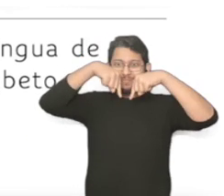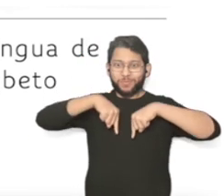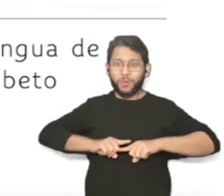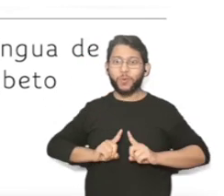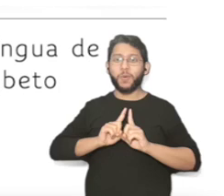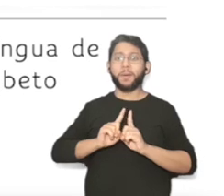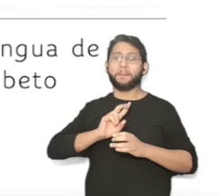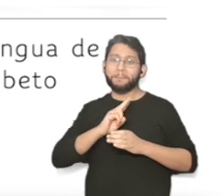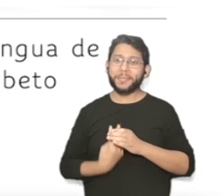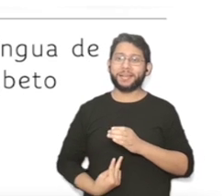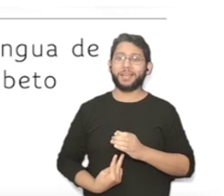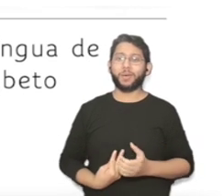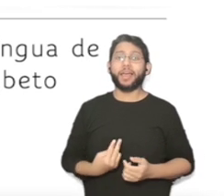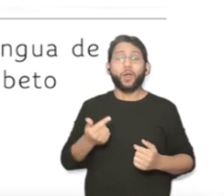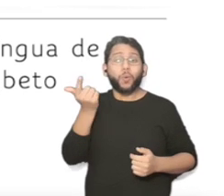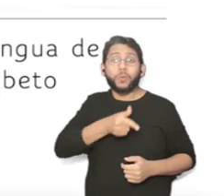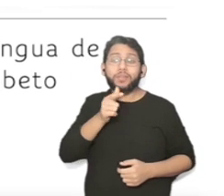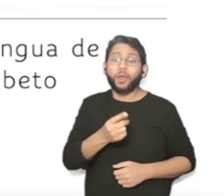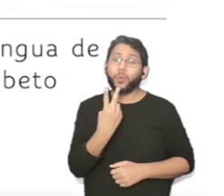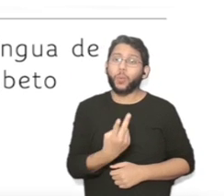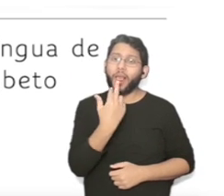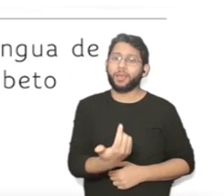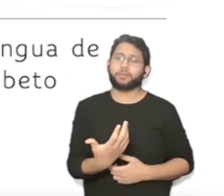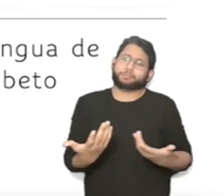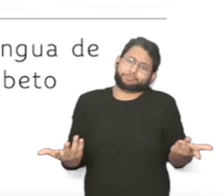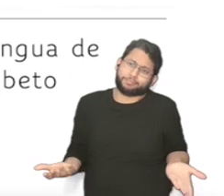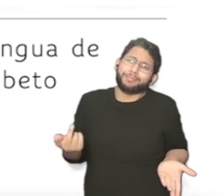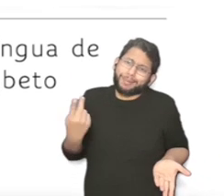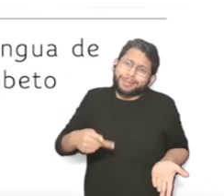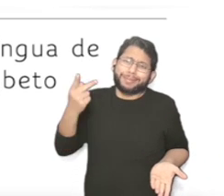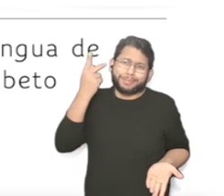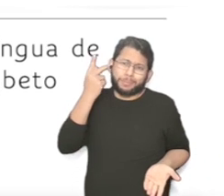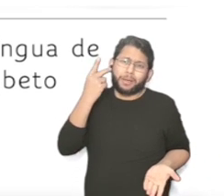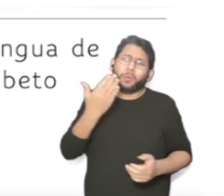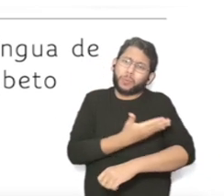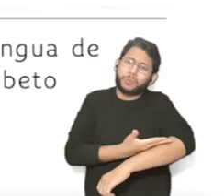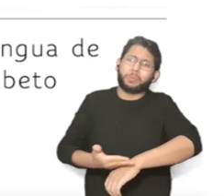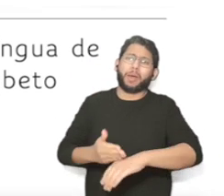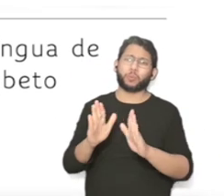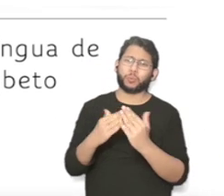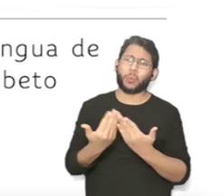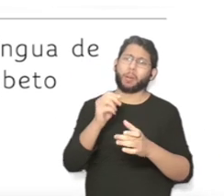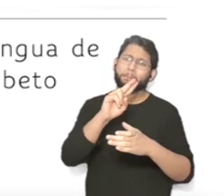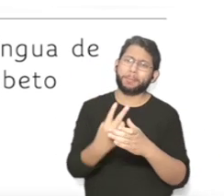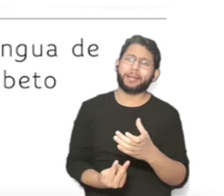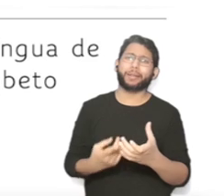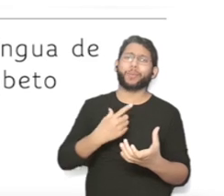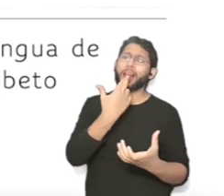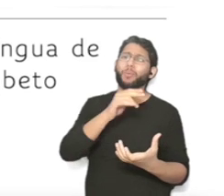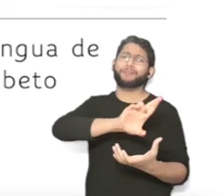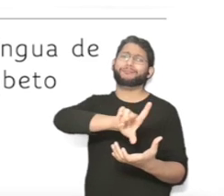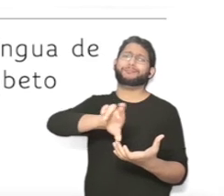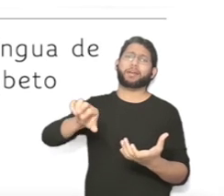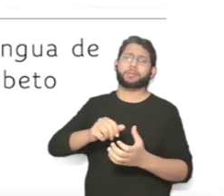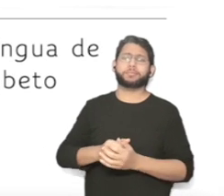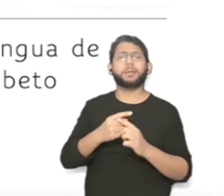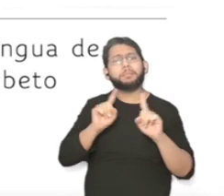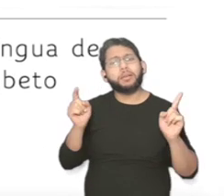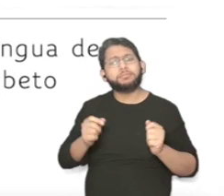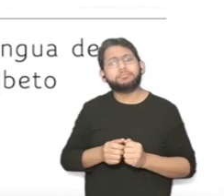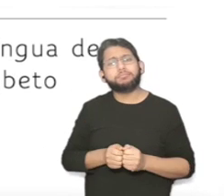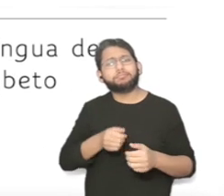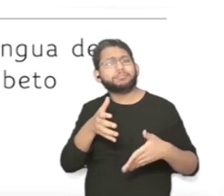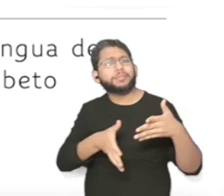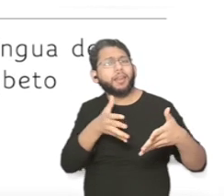outras línguas. Por isso as escolas de educação infantil bilíngues imperam, né, e são tão conhecidas. Só que esse argumento só é utilizado no caso da língua de